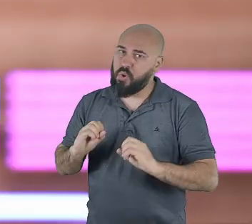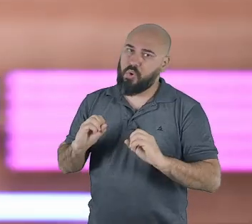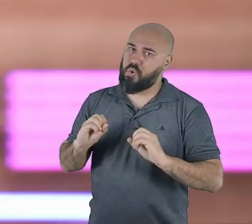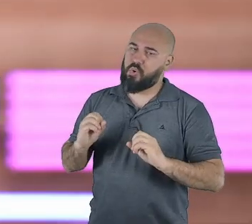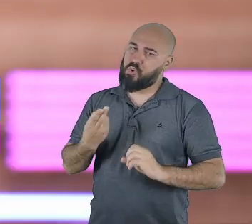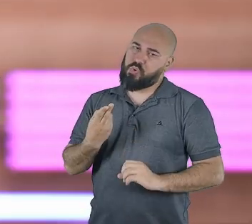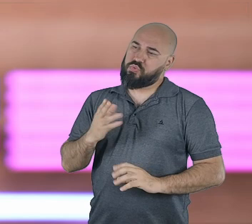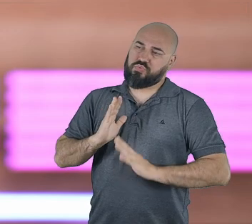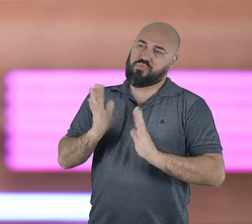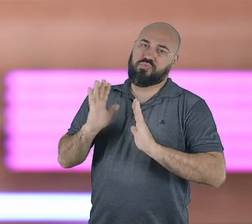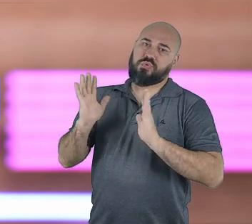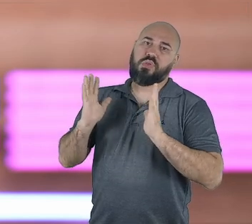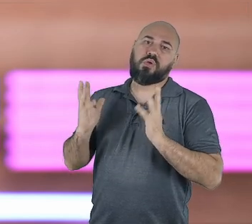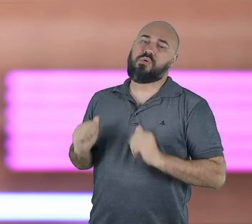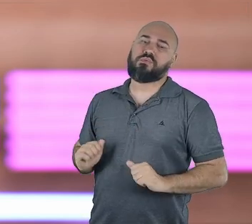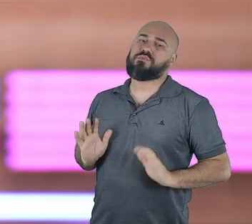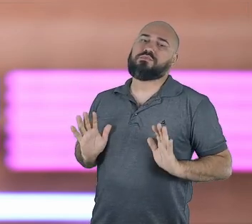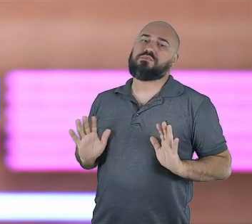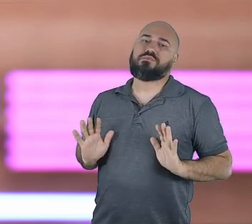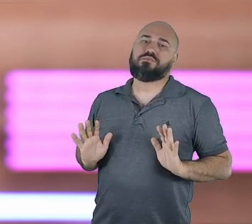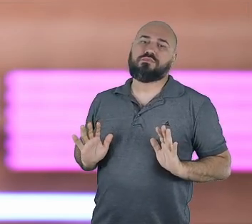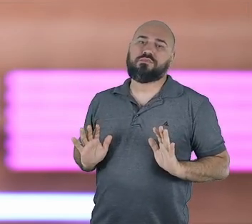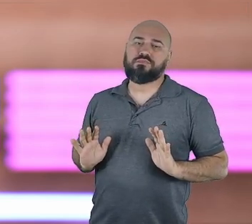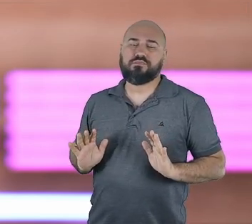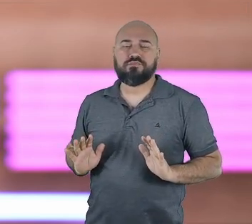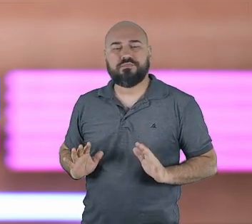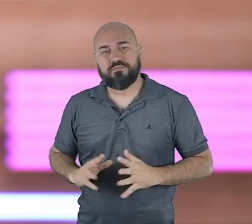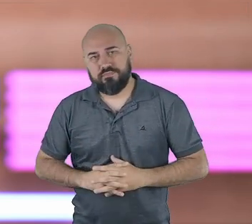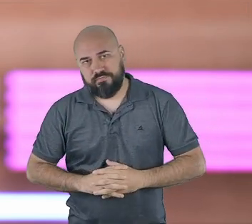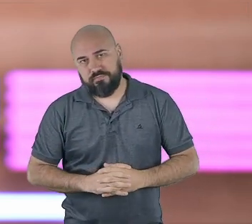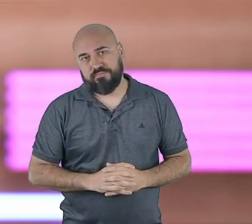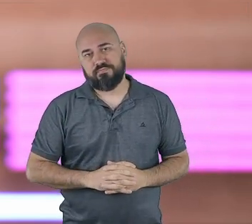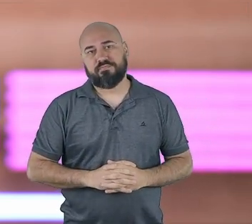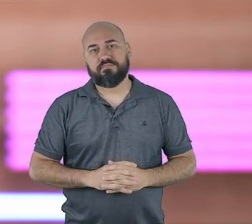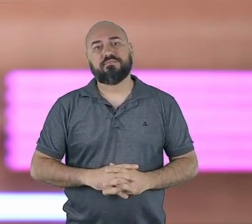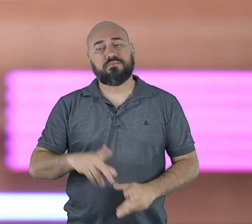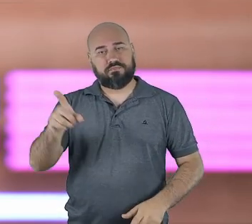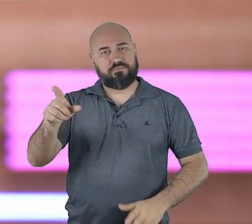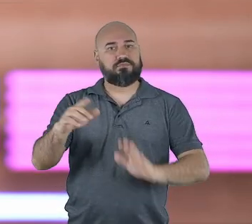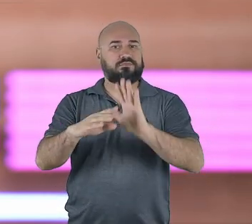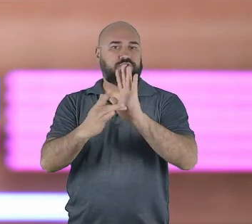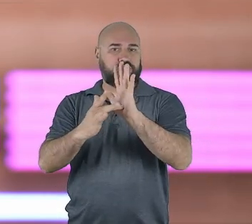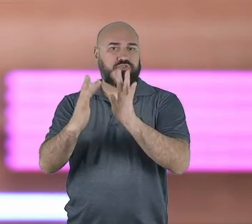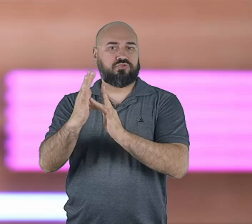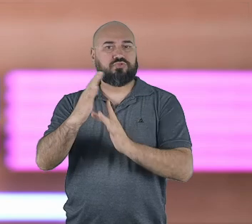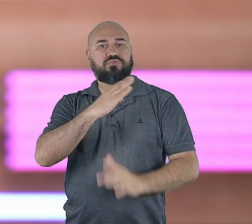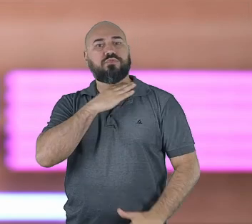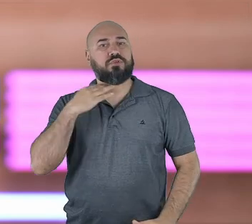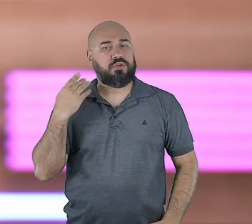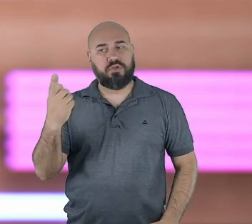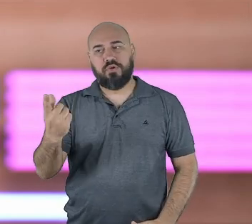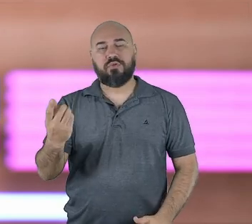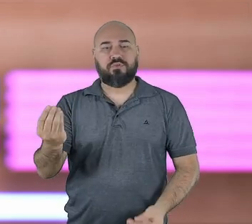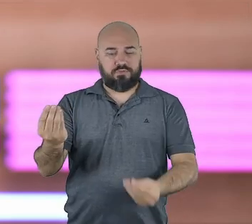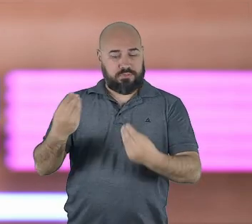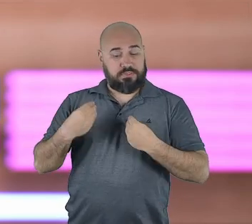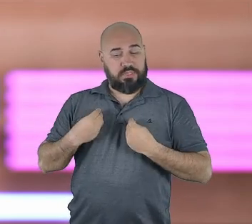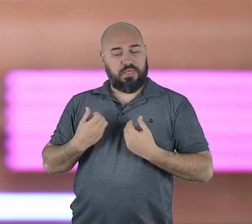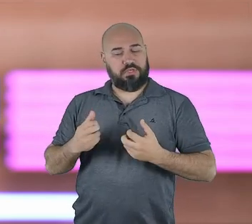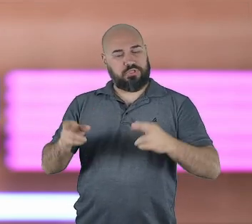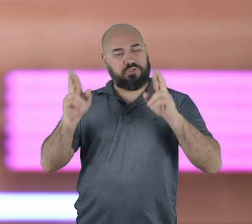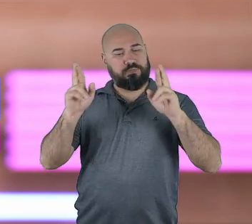Com a morte de Cristo, nós temos a esperança da vida